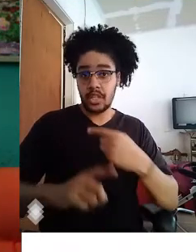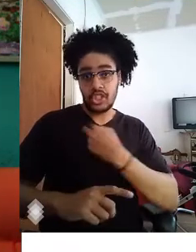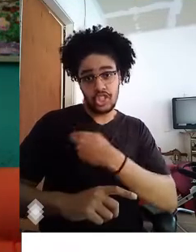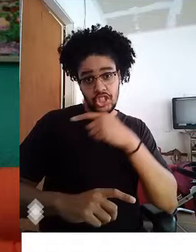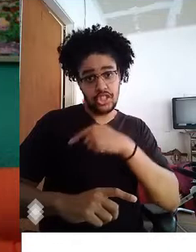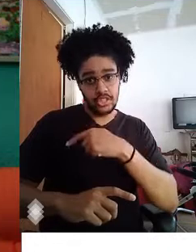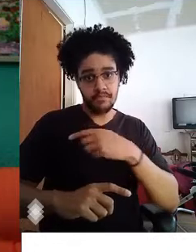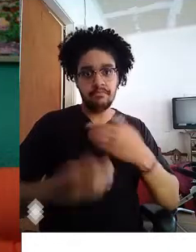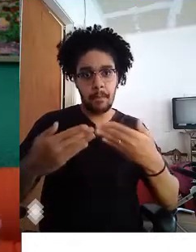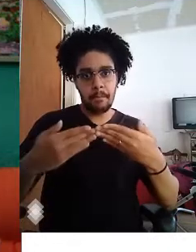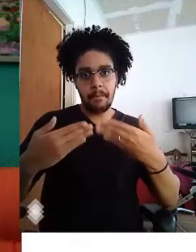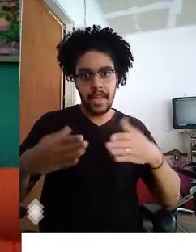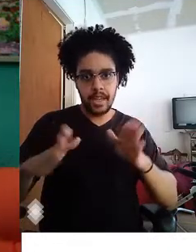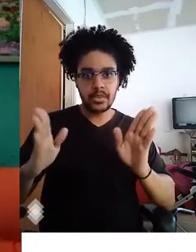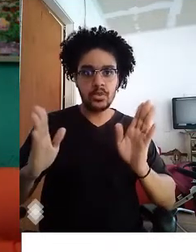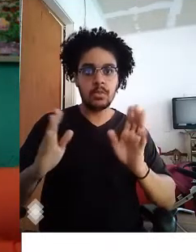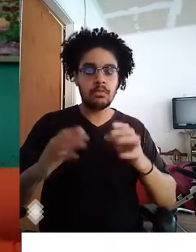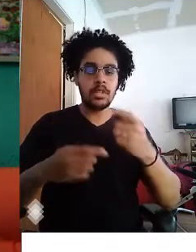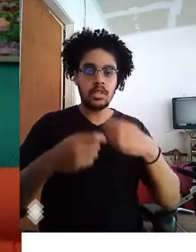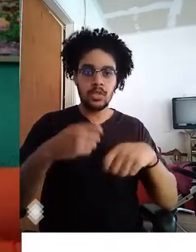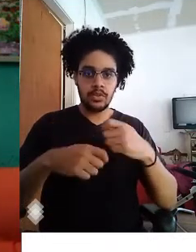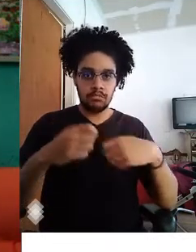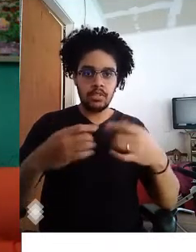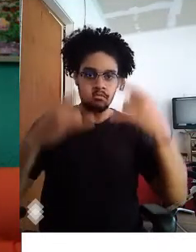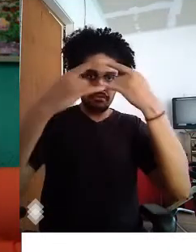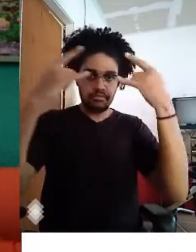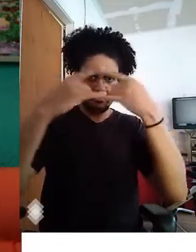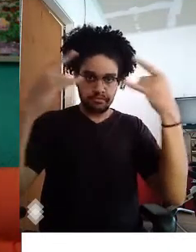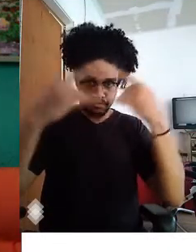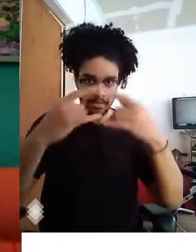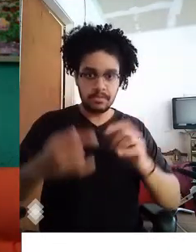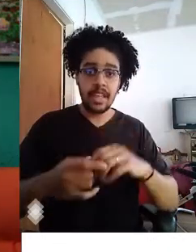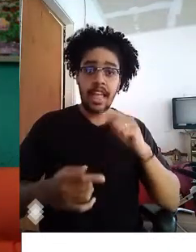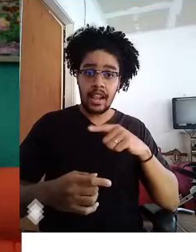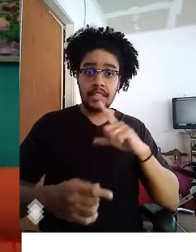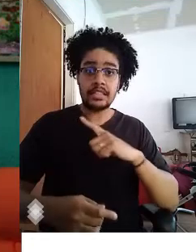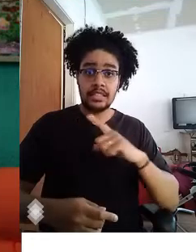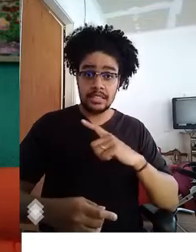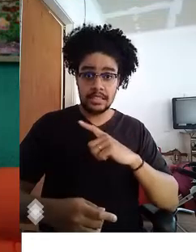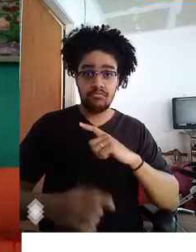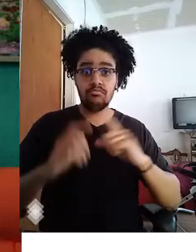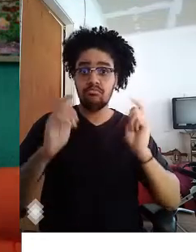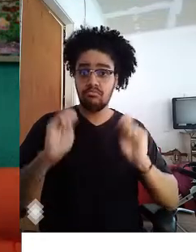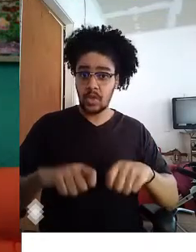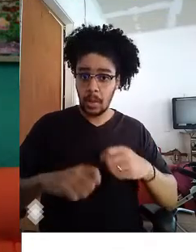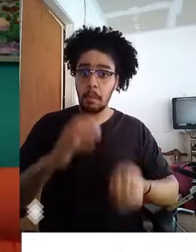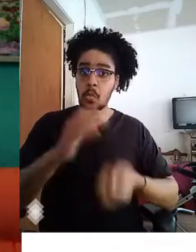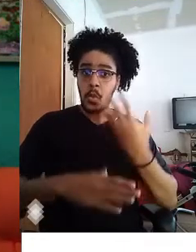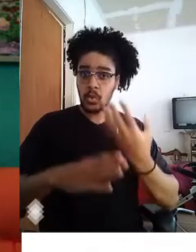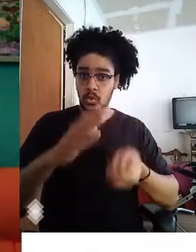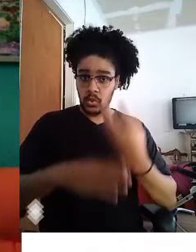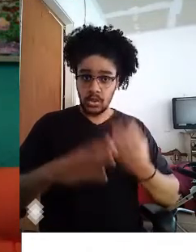a China, aberta para a economia capitalista global, ela possui uma capacidade